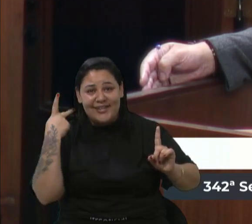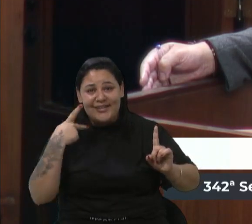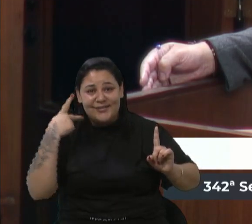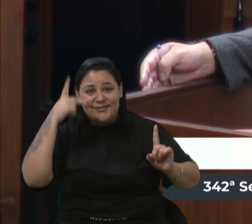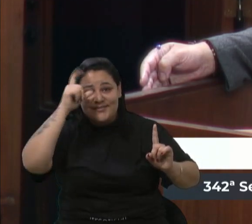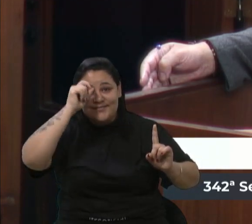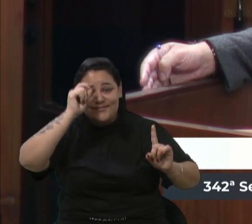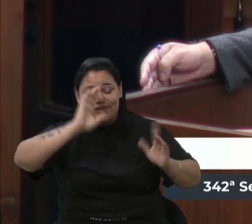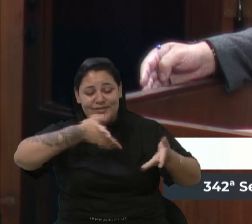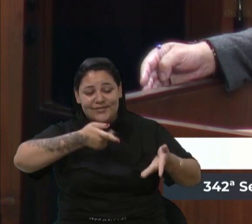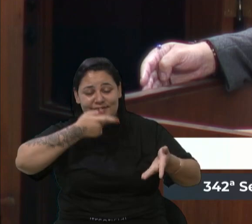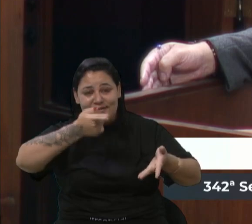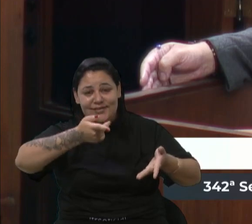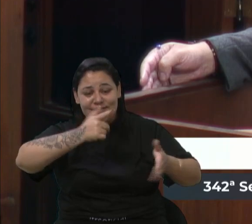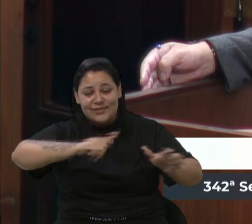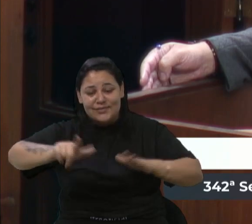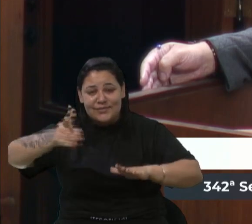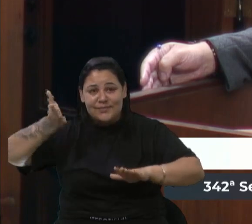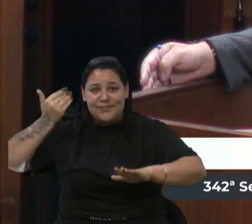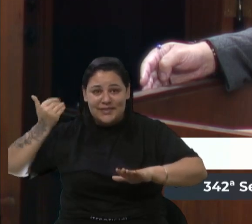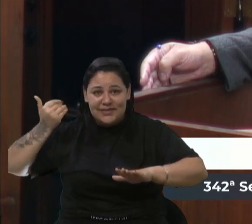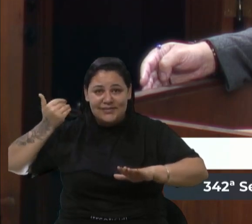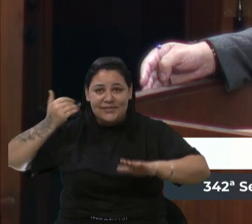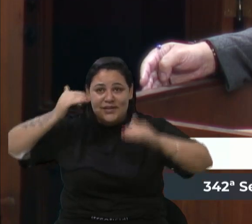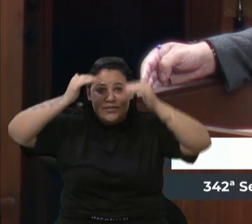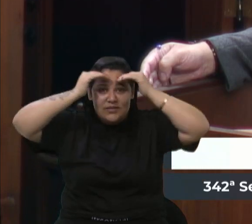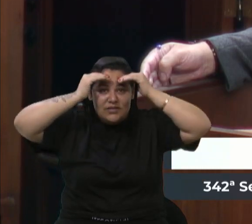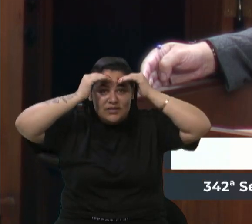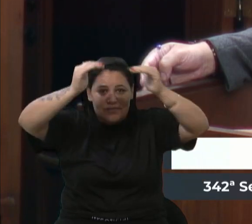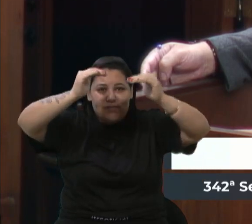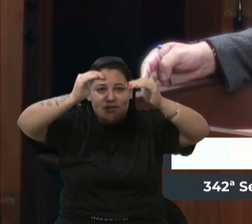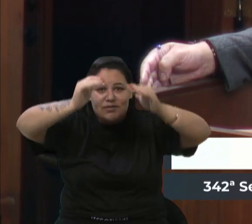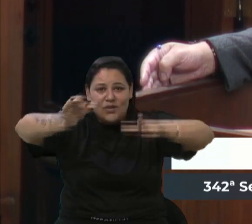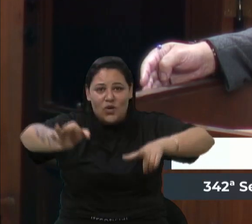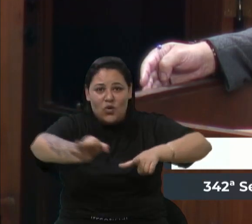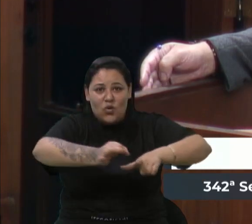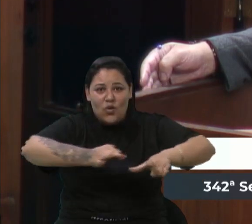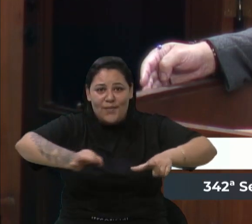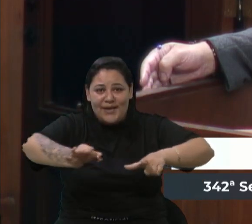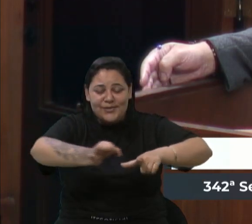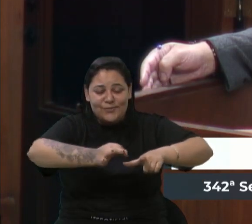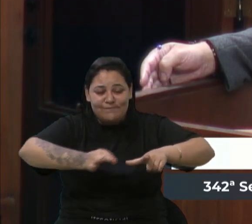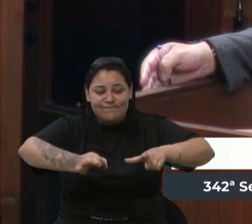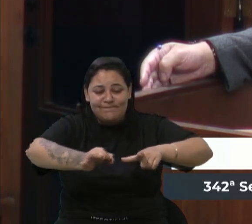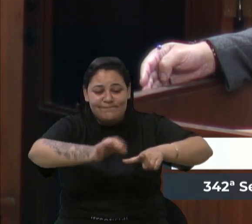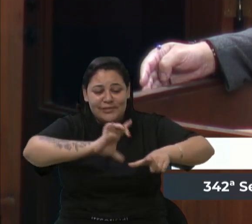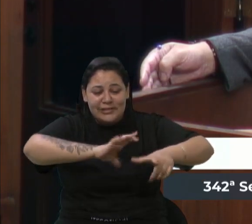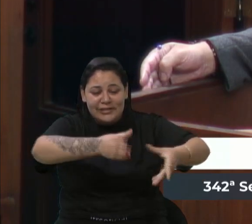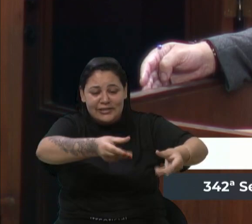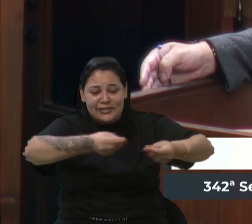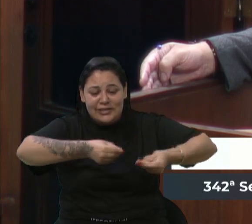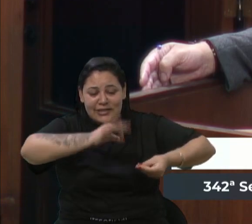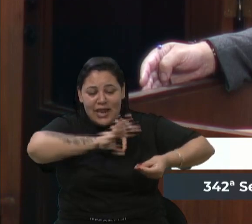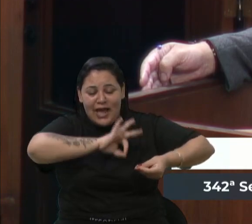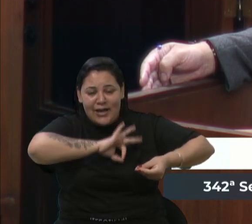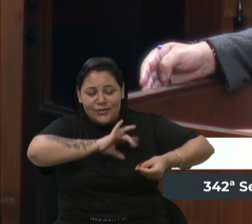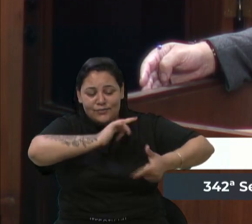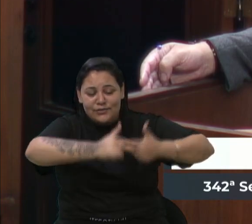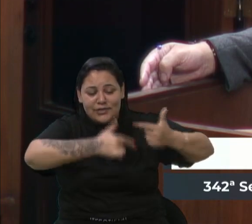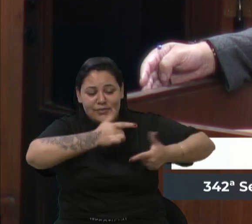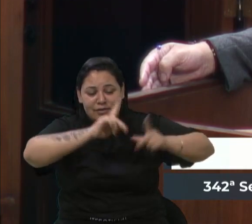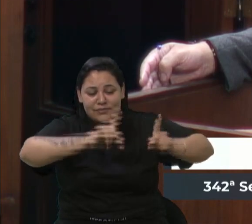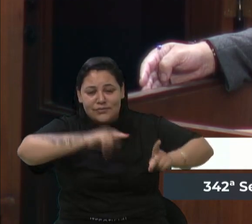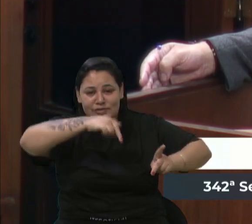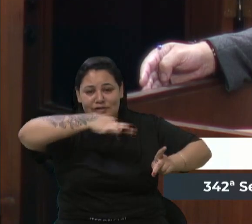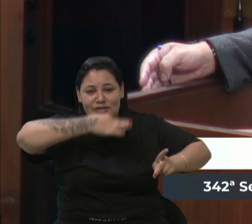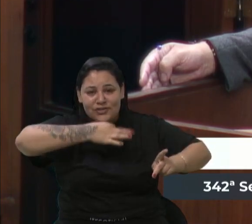passada. É um respeito ao comércio, que gera renda, que gera emprego,